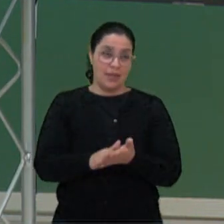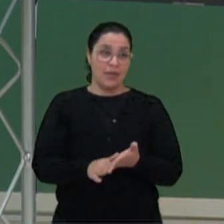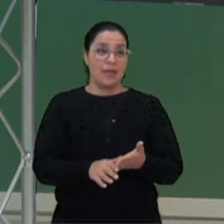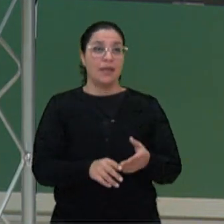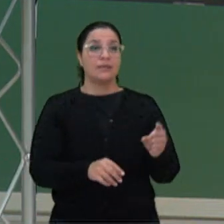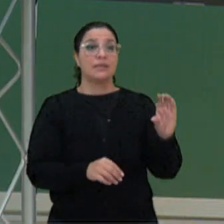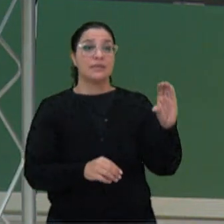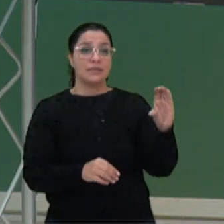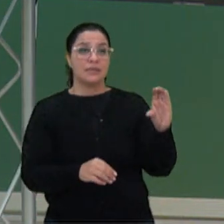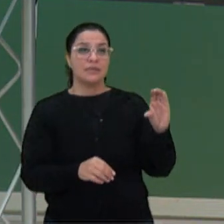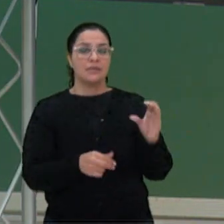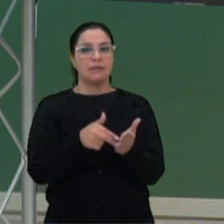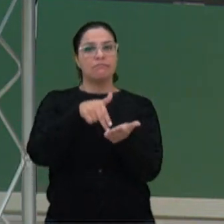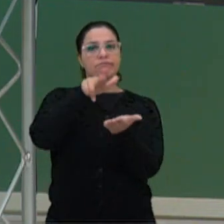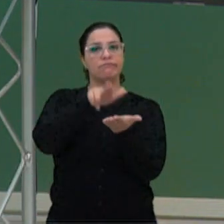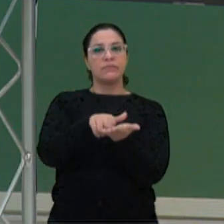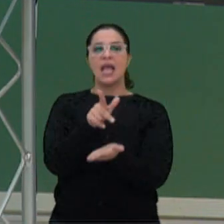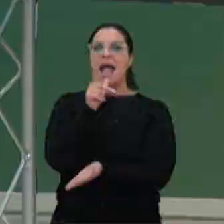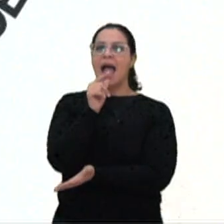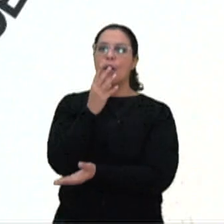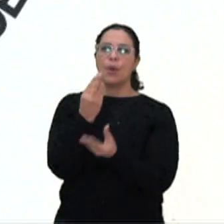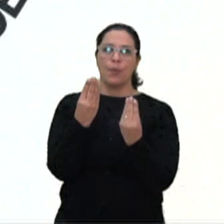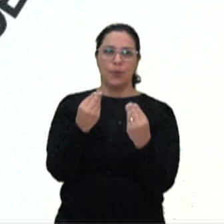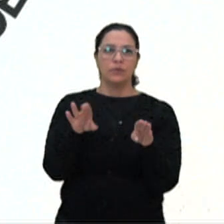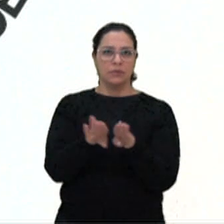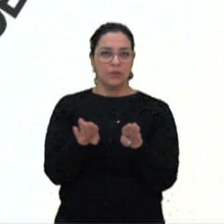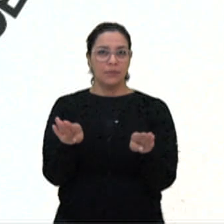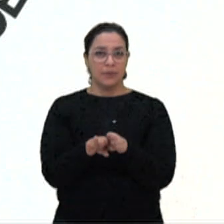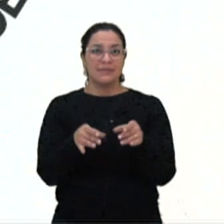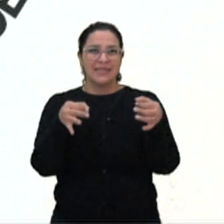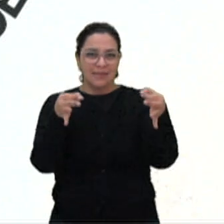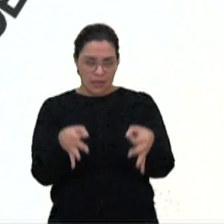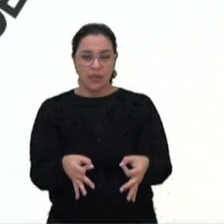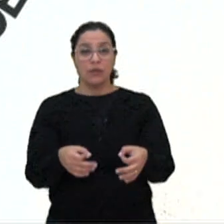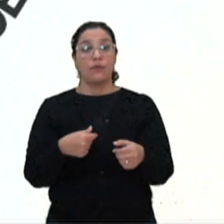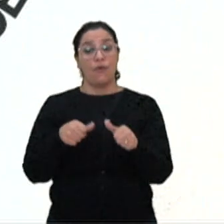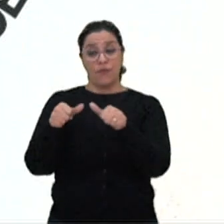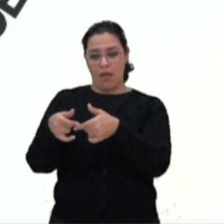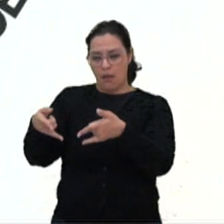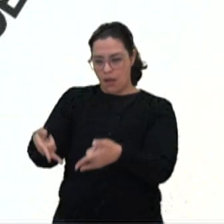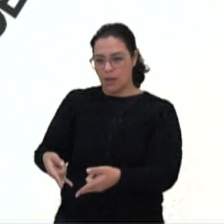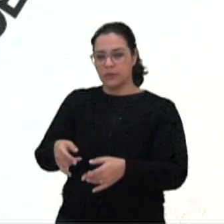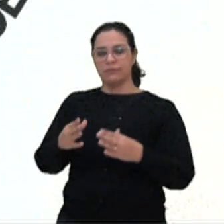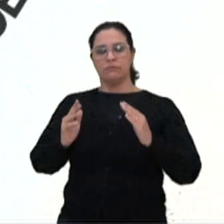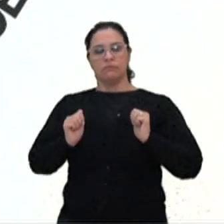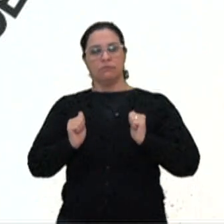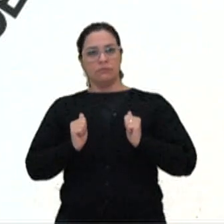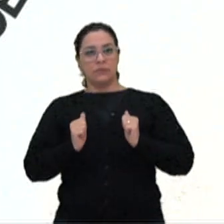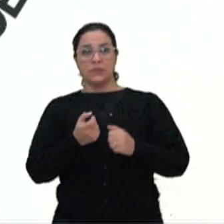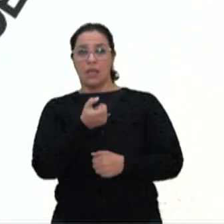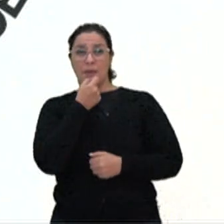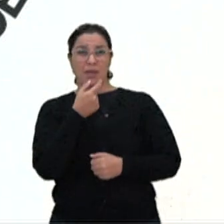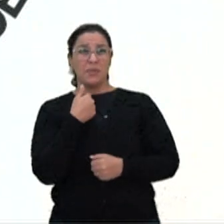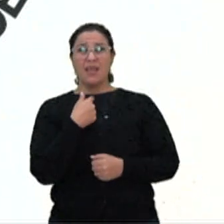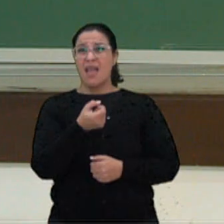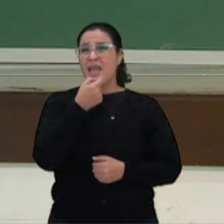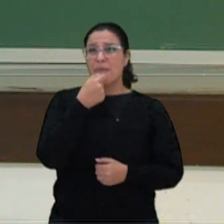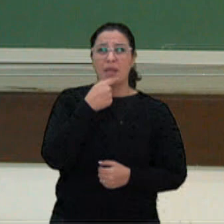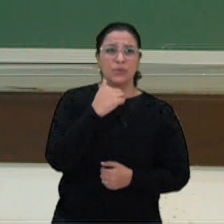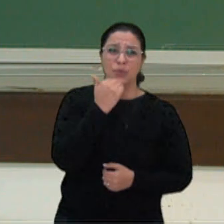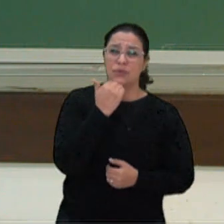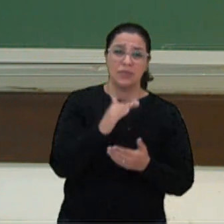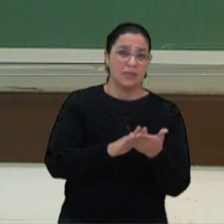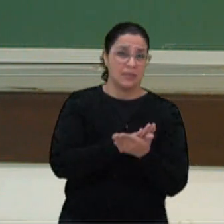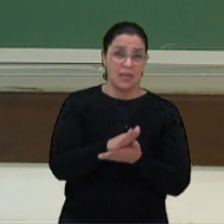Repouso e bastante ingestão de água. É o tratamento, né? O resto, as outras coisas aqui, analgésico, é só